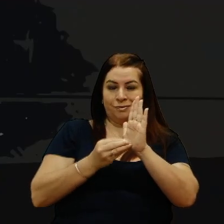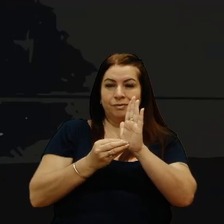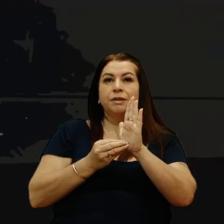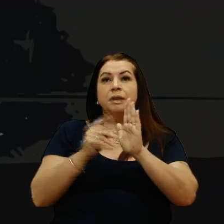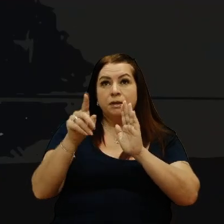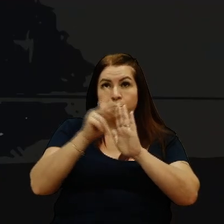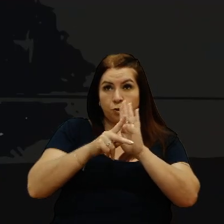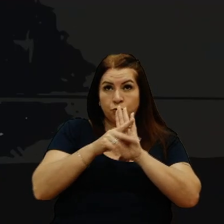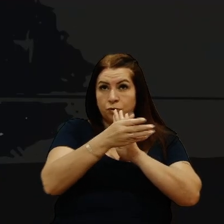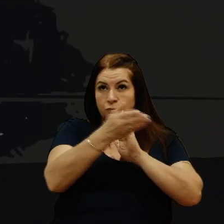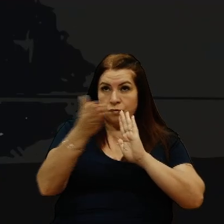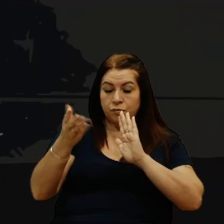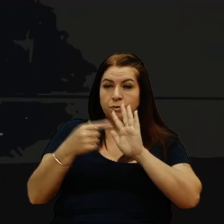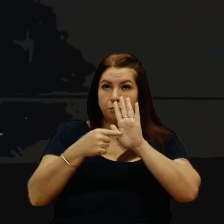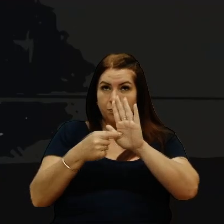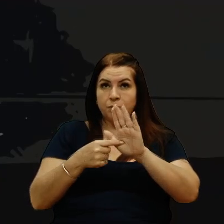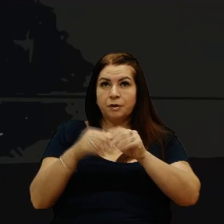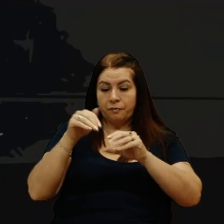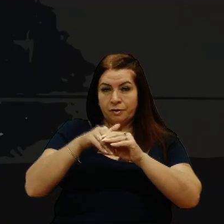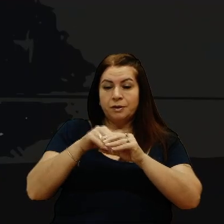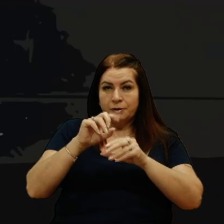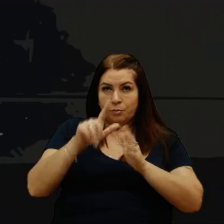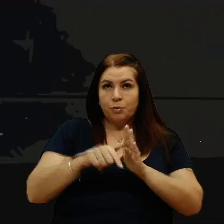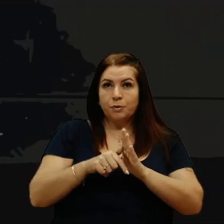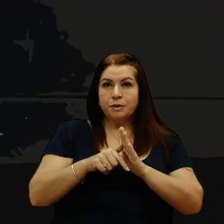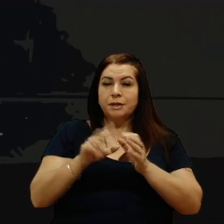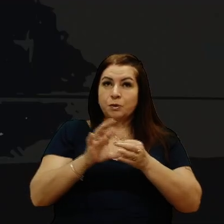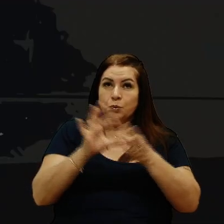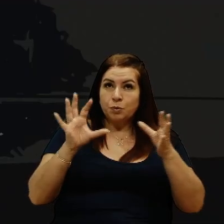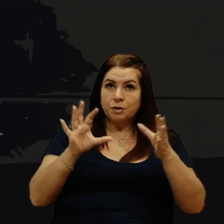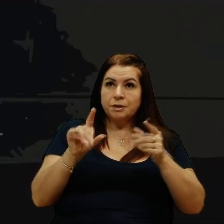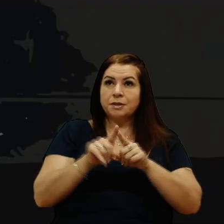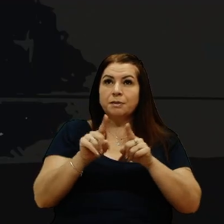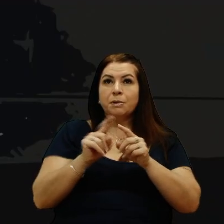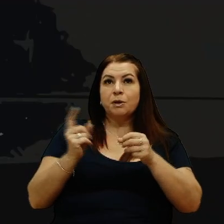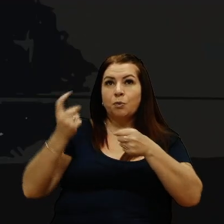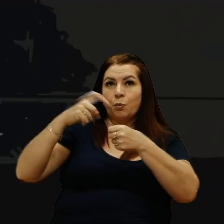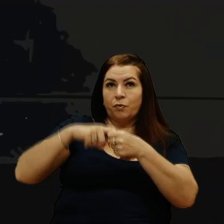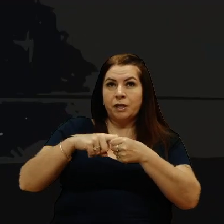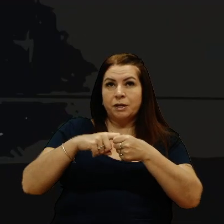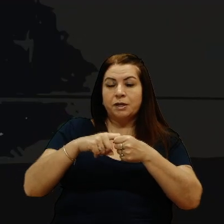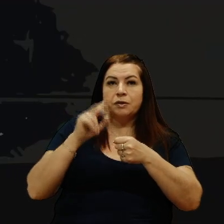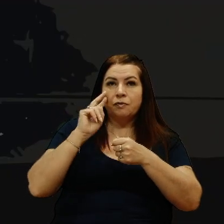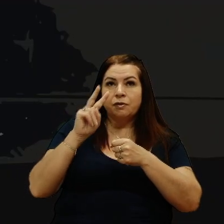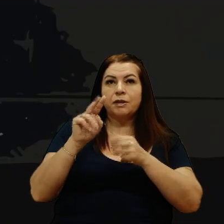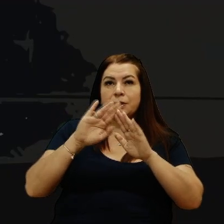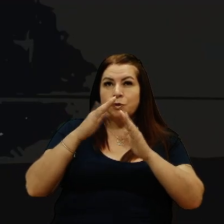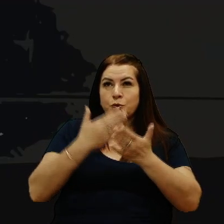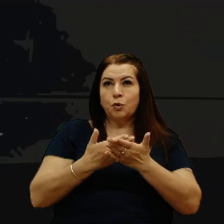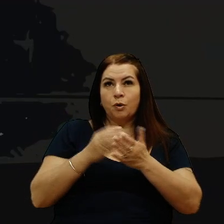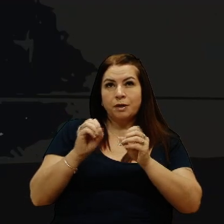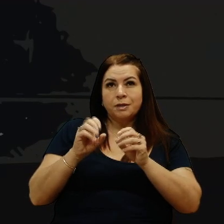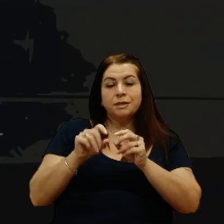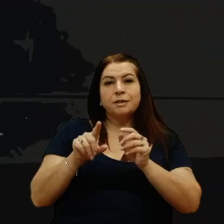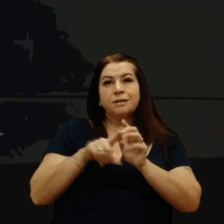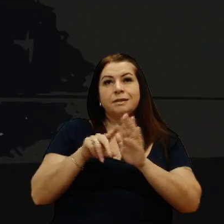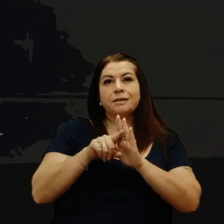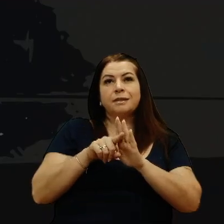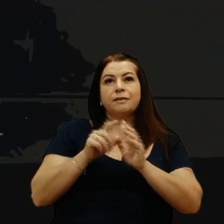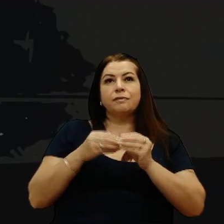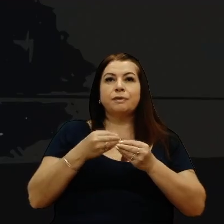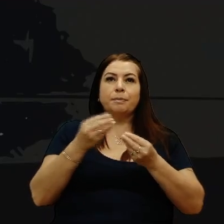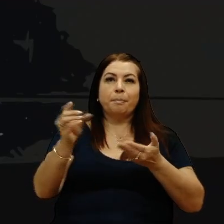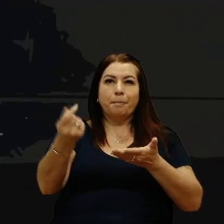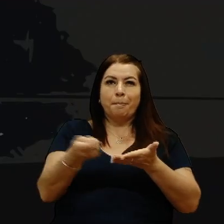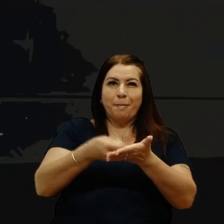irão apreciar em seguida, ele autoriza a celebração de convênios prevendo que as escolas de ensino devam ressarcir a prefeitura. O